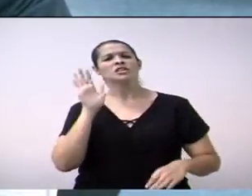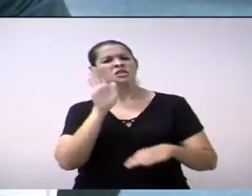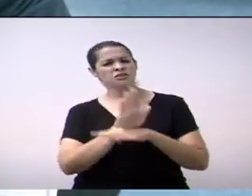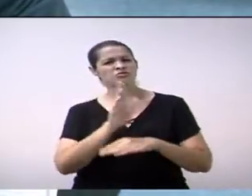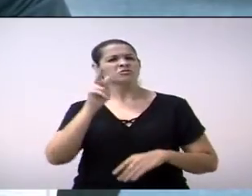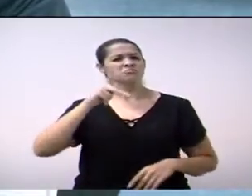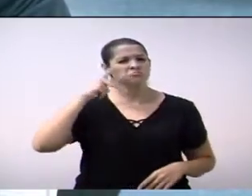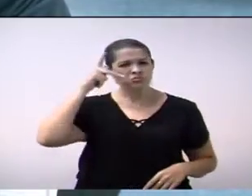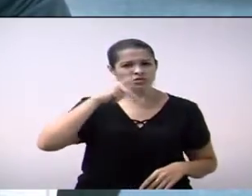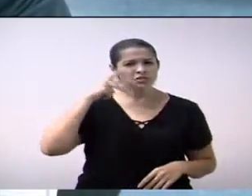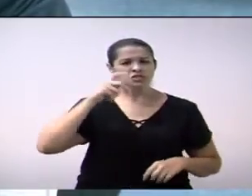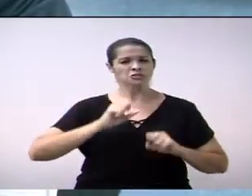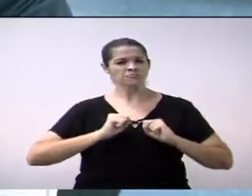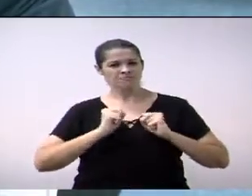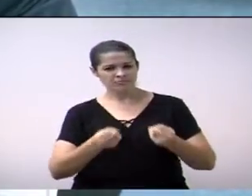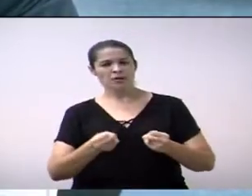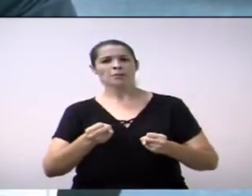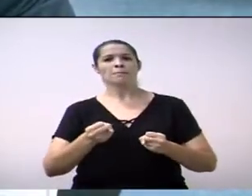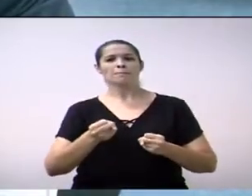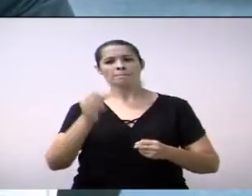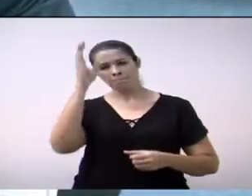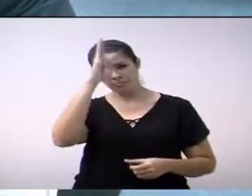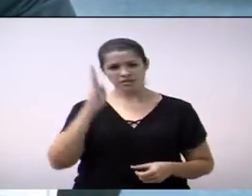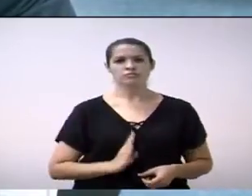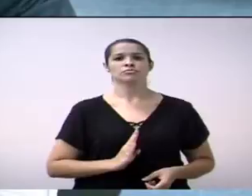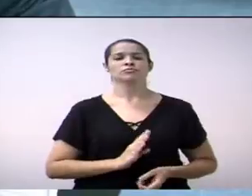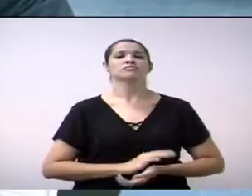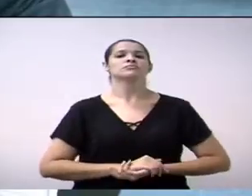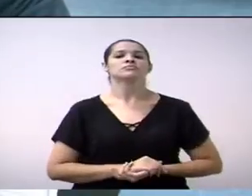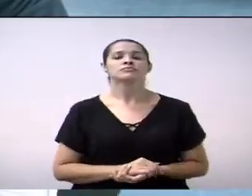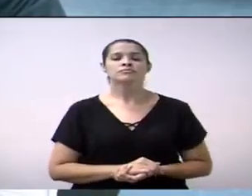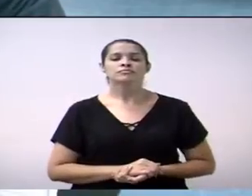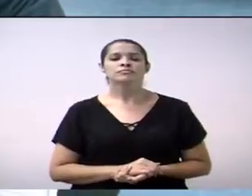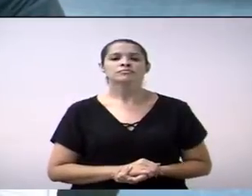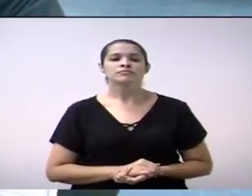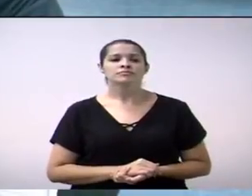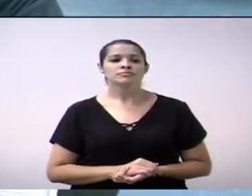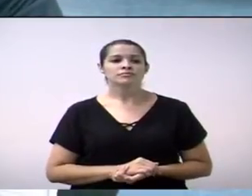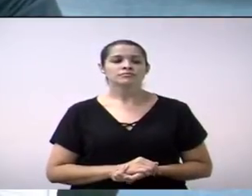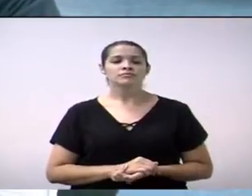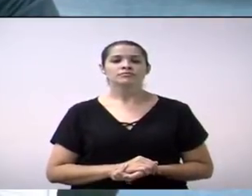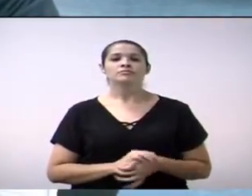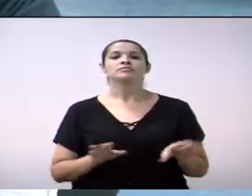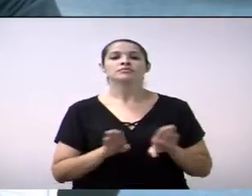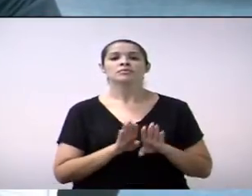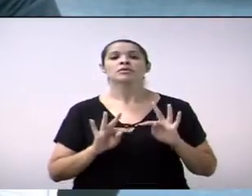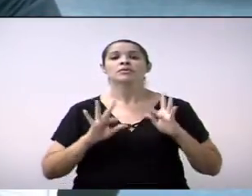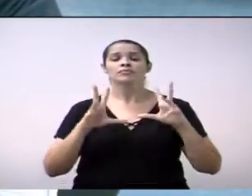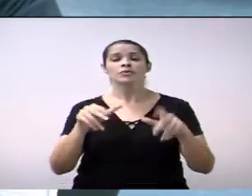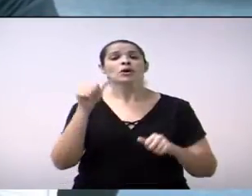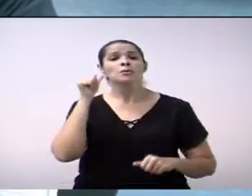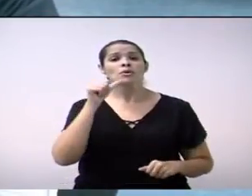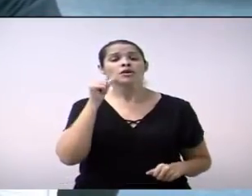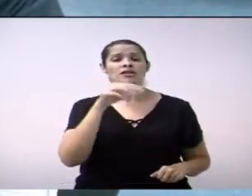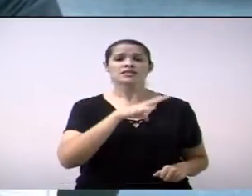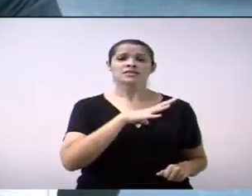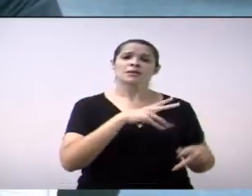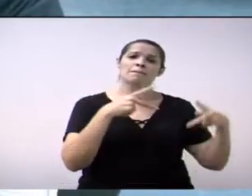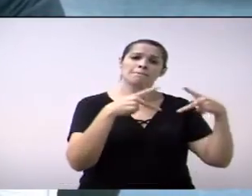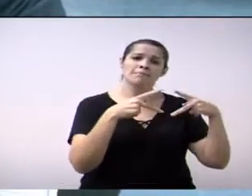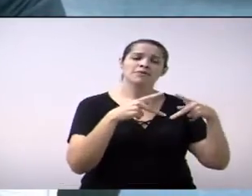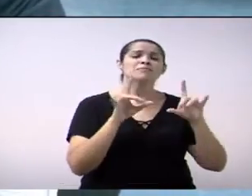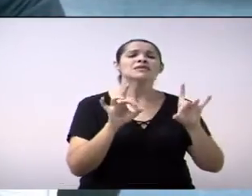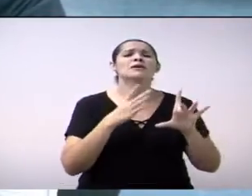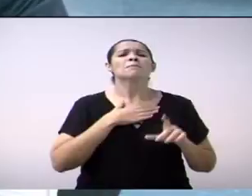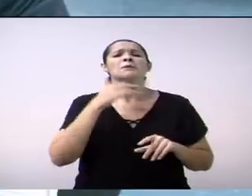política do nosso país. Vou finalizar, presidente. E também para todas as mulheres da nossa cidade, em especial a minha mãe, a dona